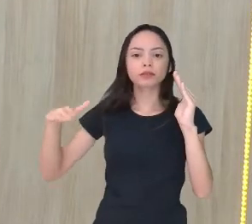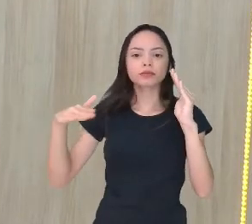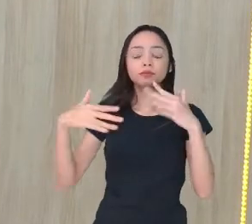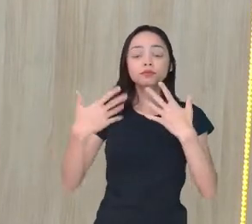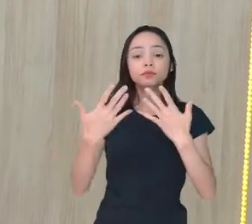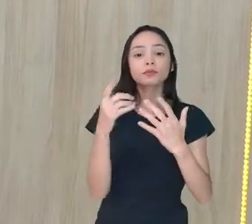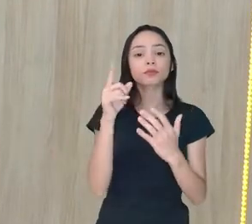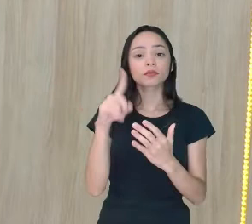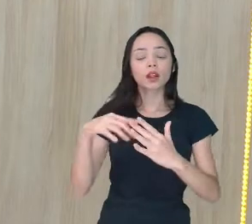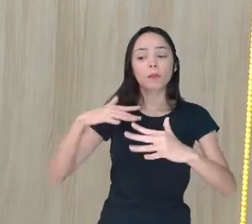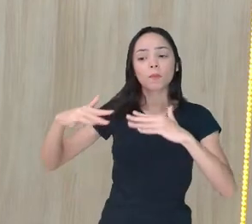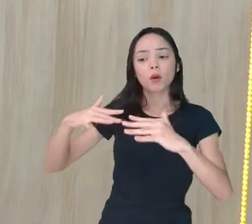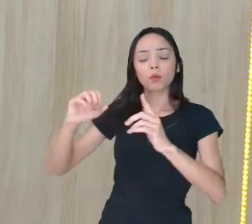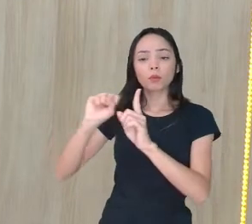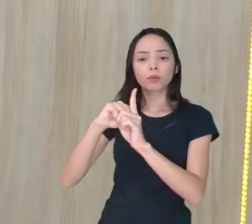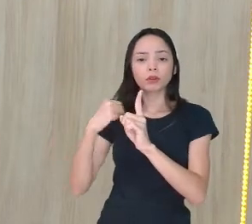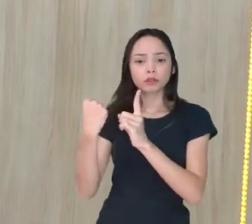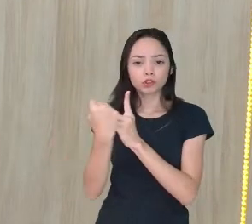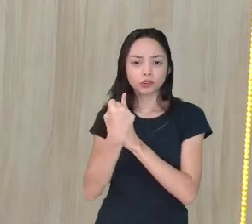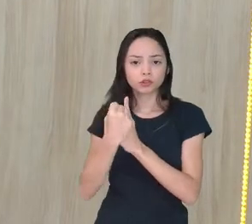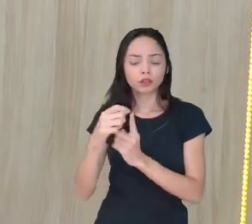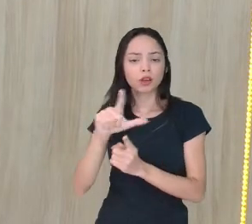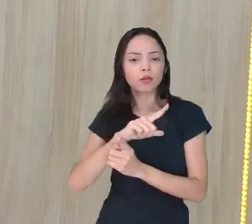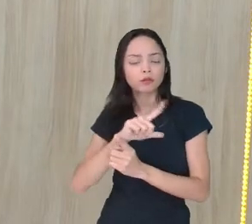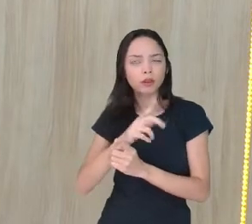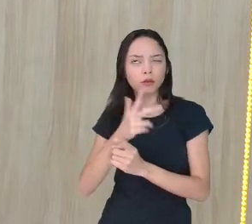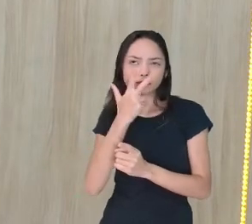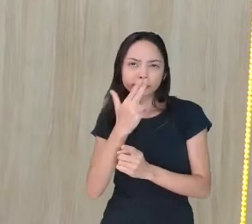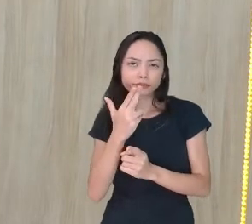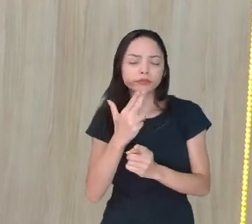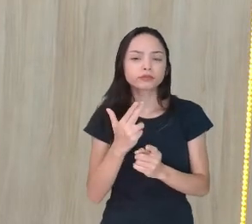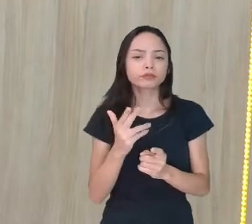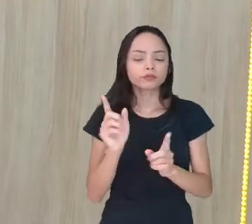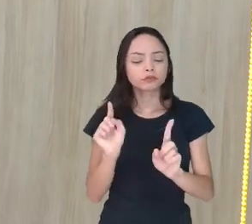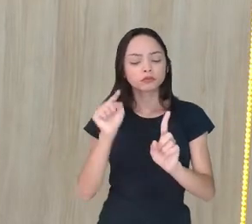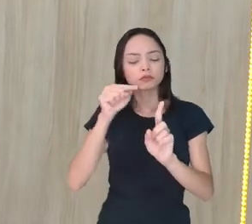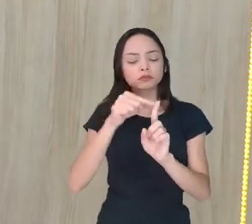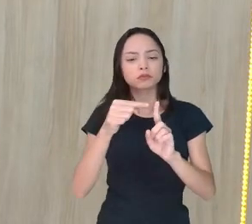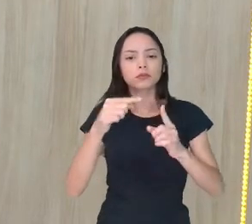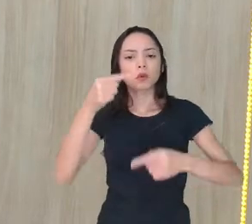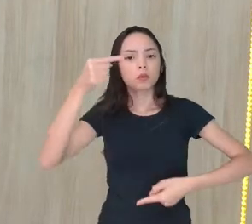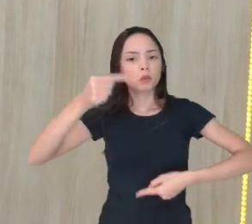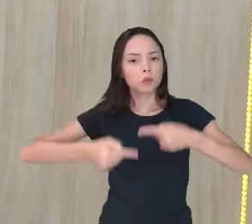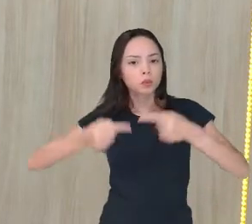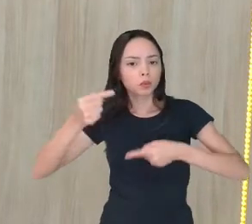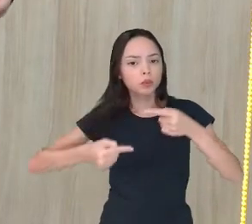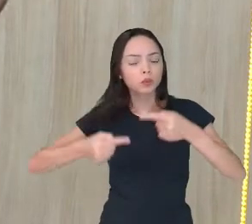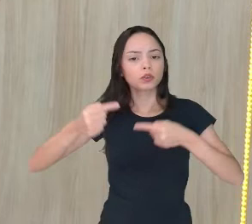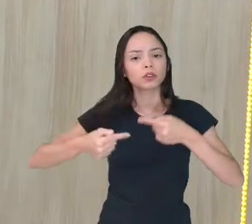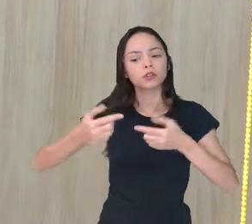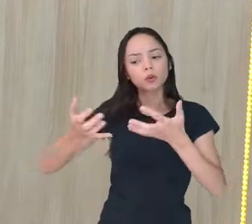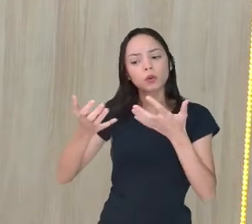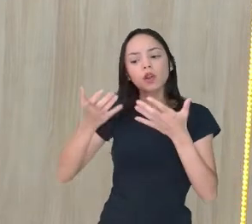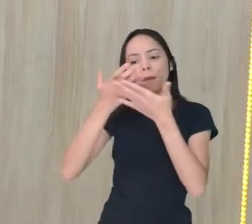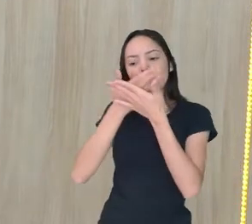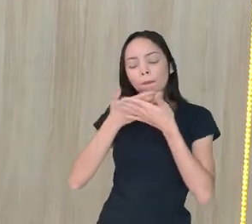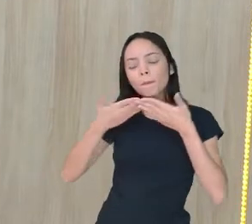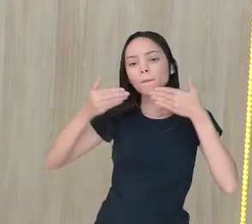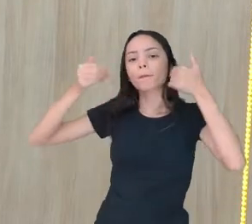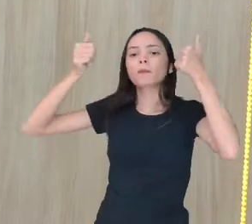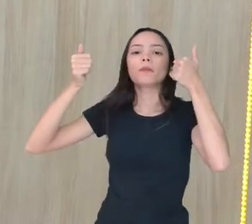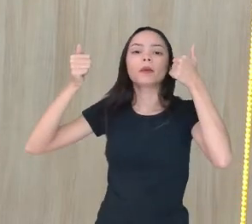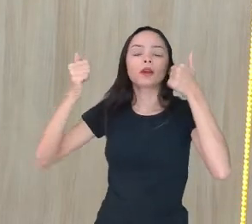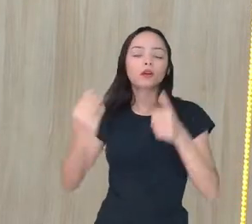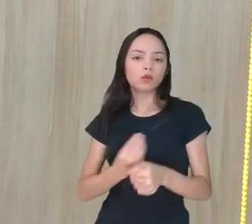o movimento social, ele traz esse caráter, um caráter político, né, um caráter de reivindicação por melhores condições